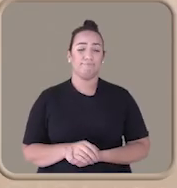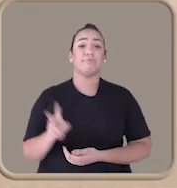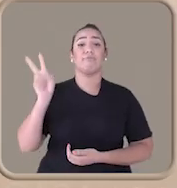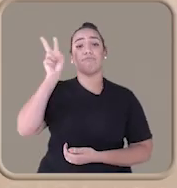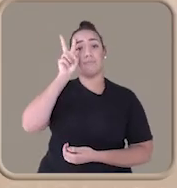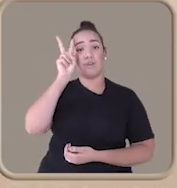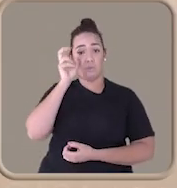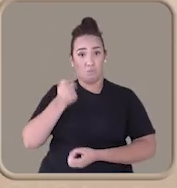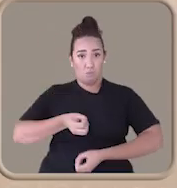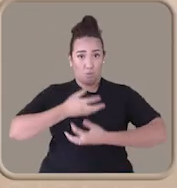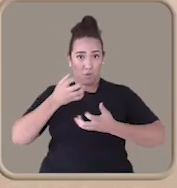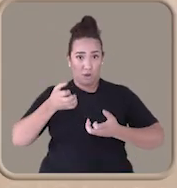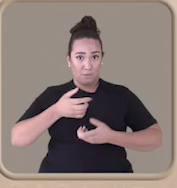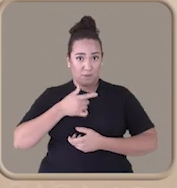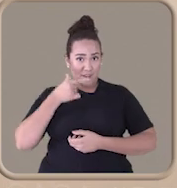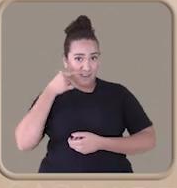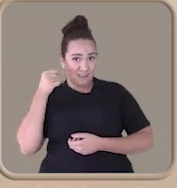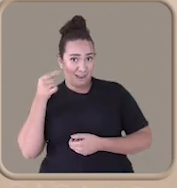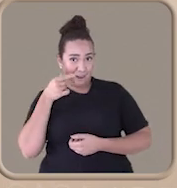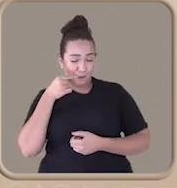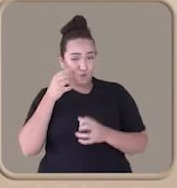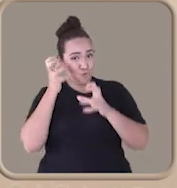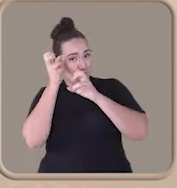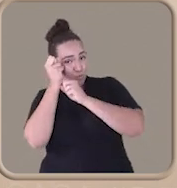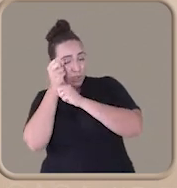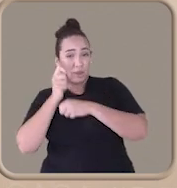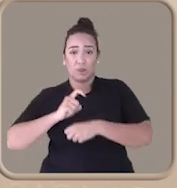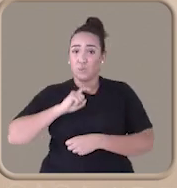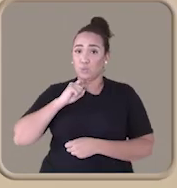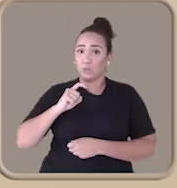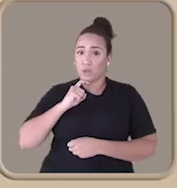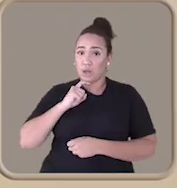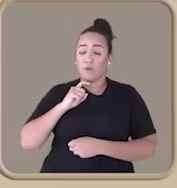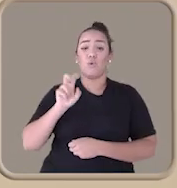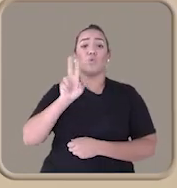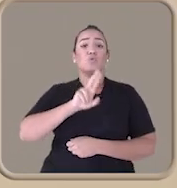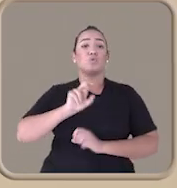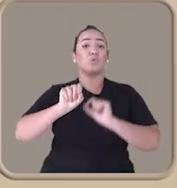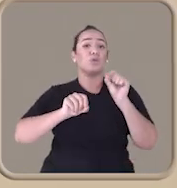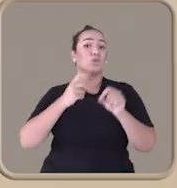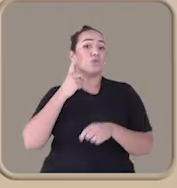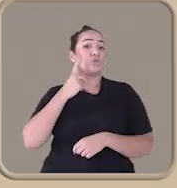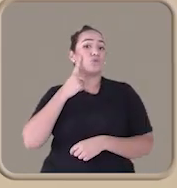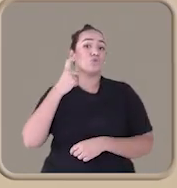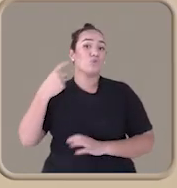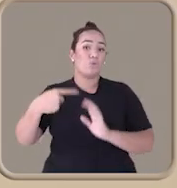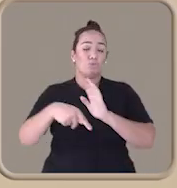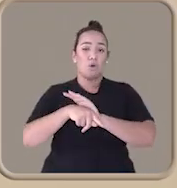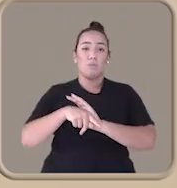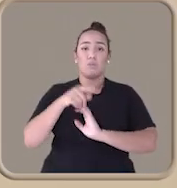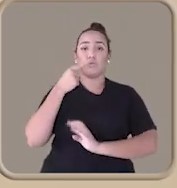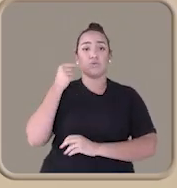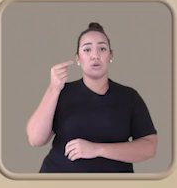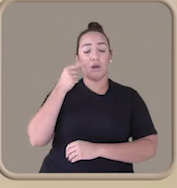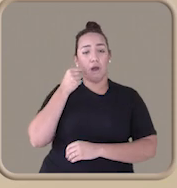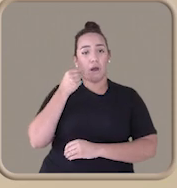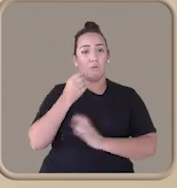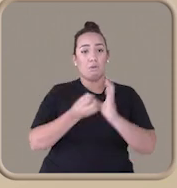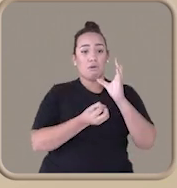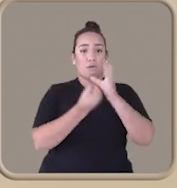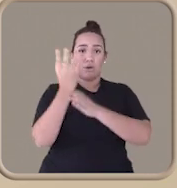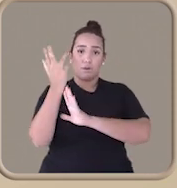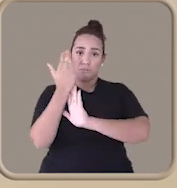Lembra do poema do gato com insônia? O autor utilizou um som do gato, ron-ron, para fazer a sua forma e montar este